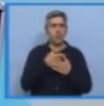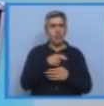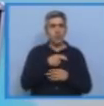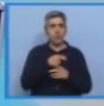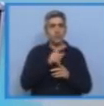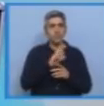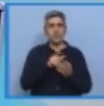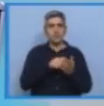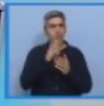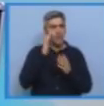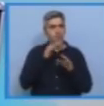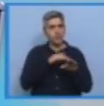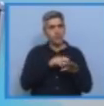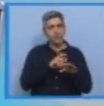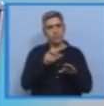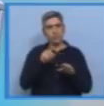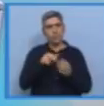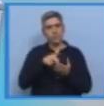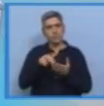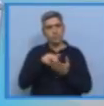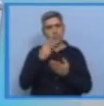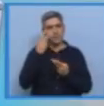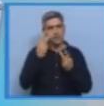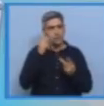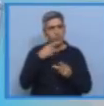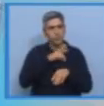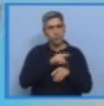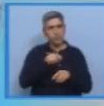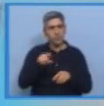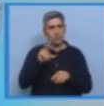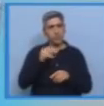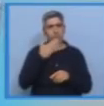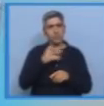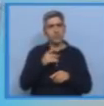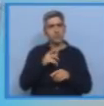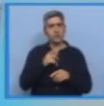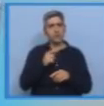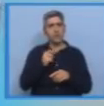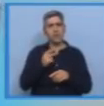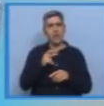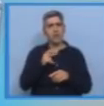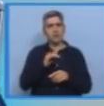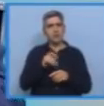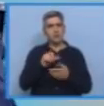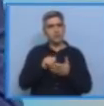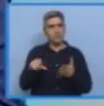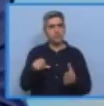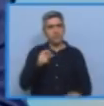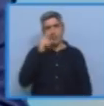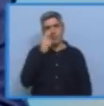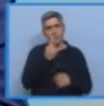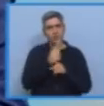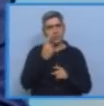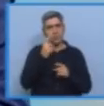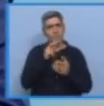que estava sempre na cama, a sair da cama e começasse a visitar outros doentes. Nunca mais pediu eutanásia. Eu recordo-me de uma vez